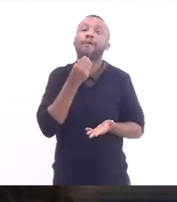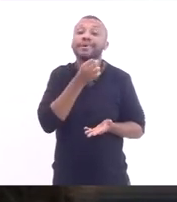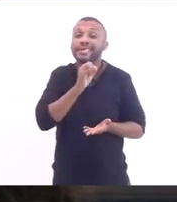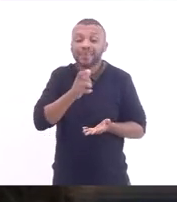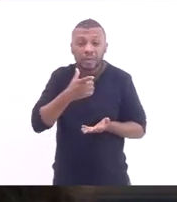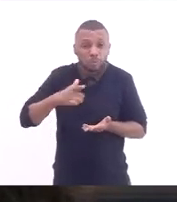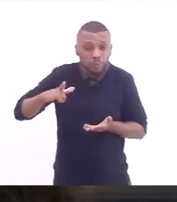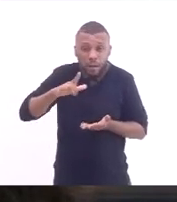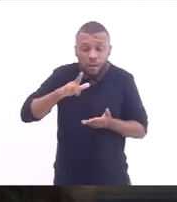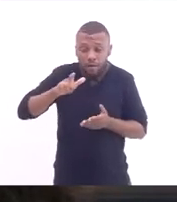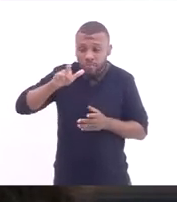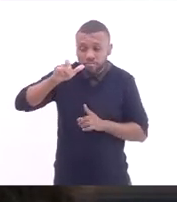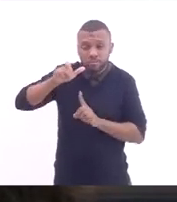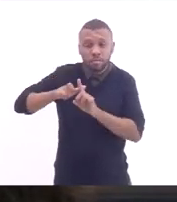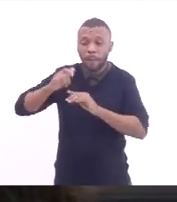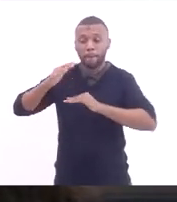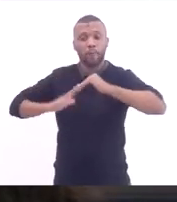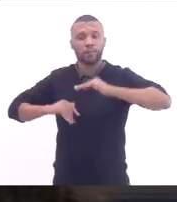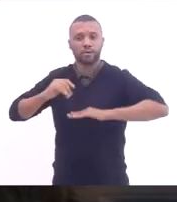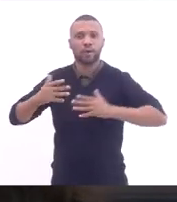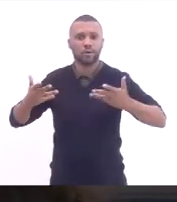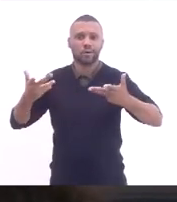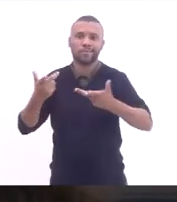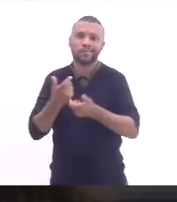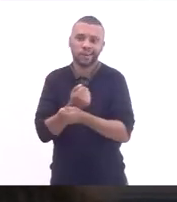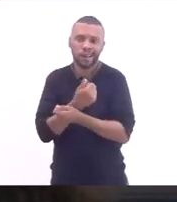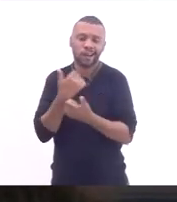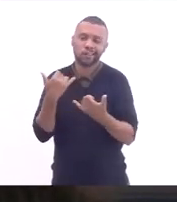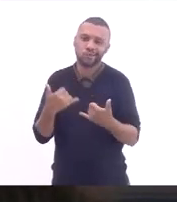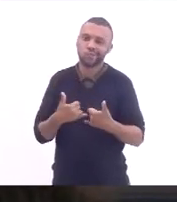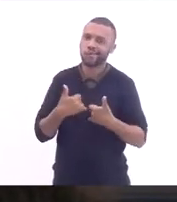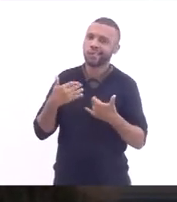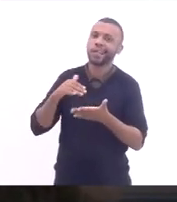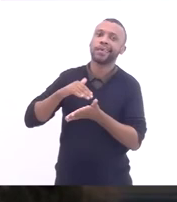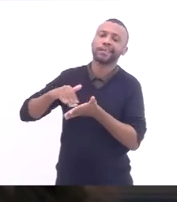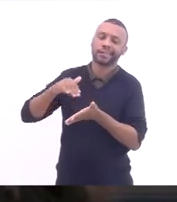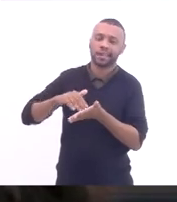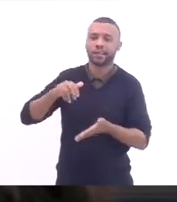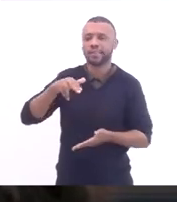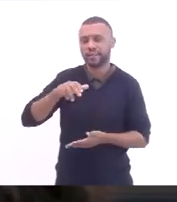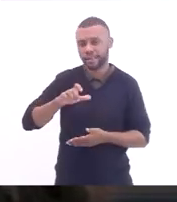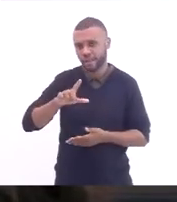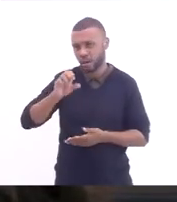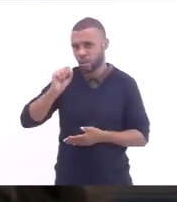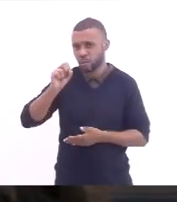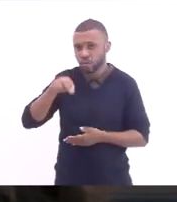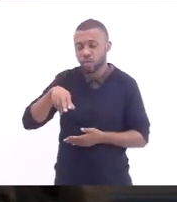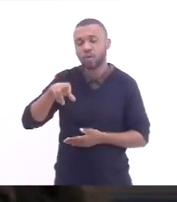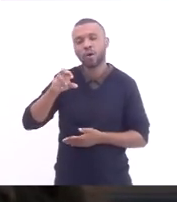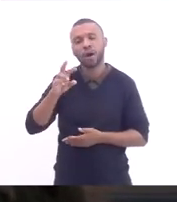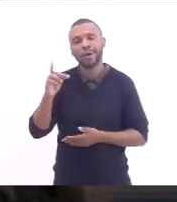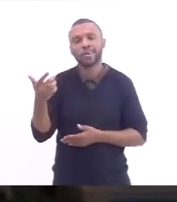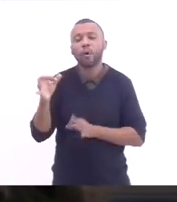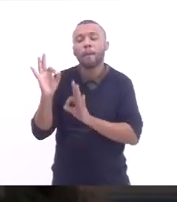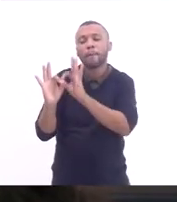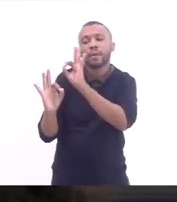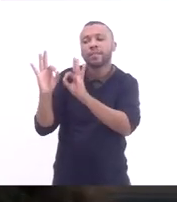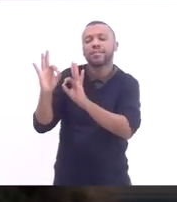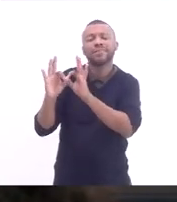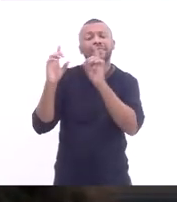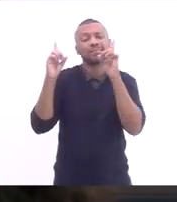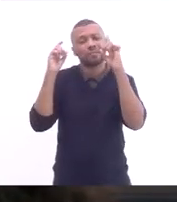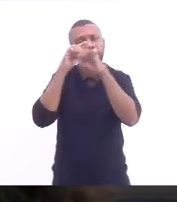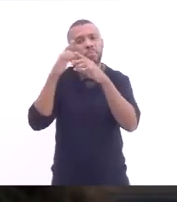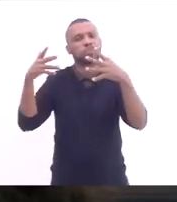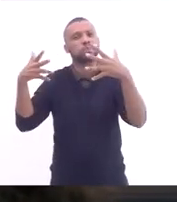pessoal qualificado, nobre secretário Nelson Rocha, a questão do planejamento fica difícil de